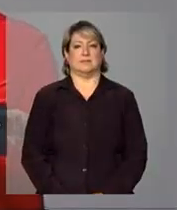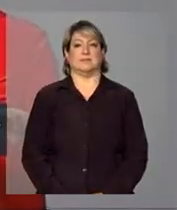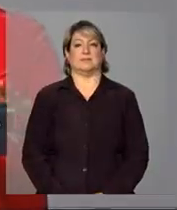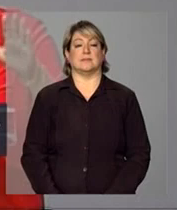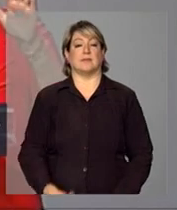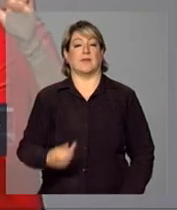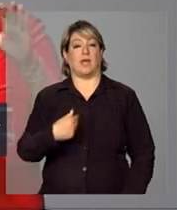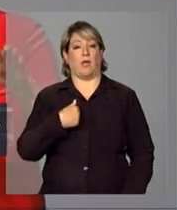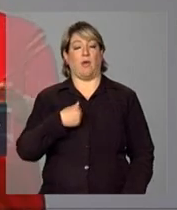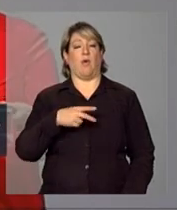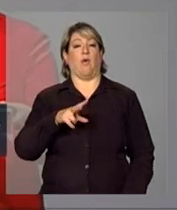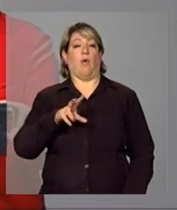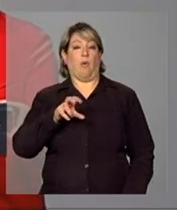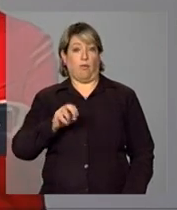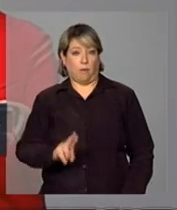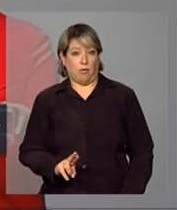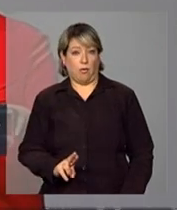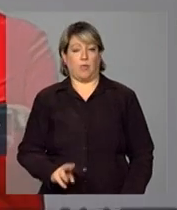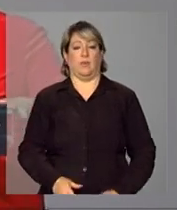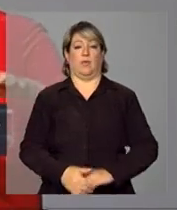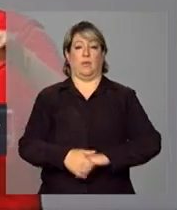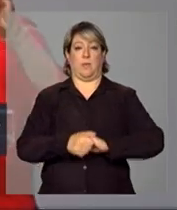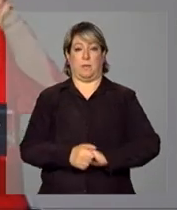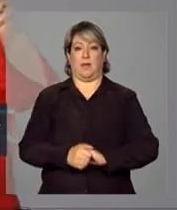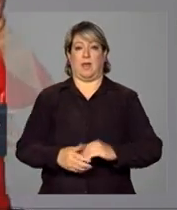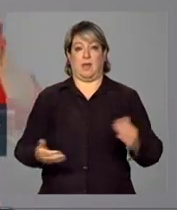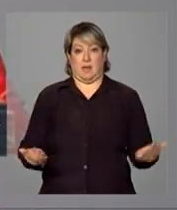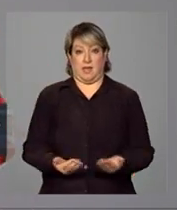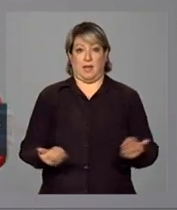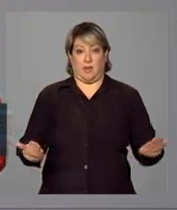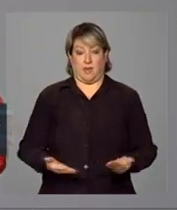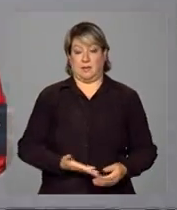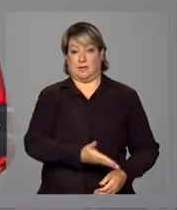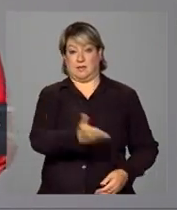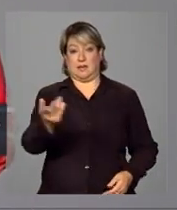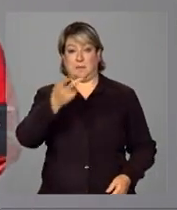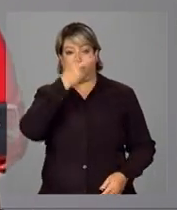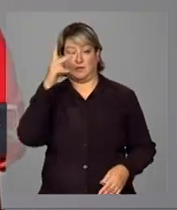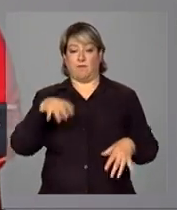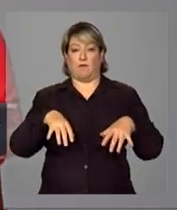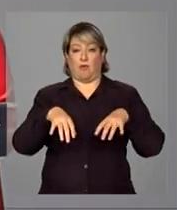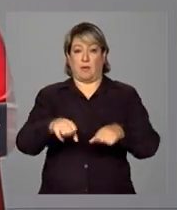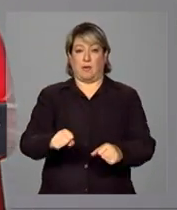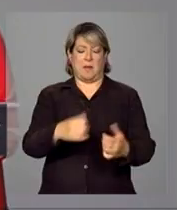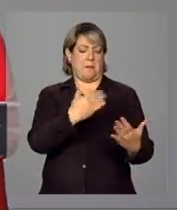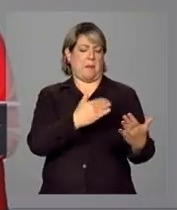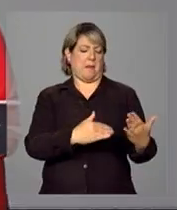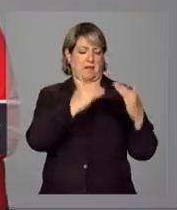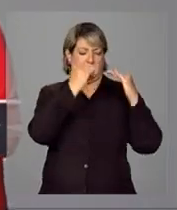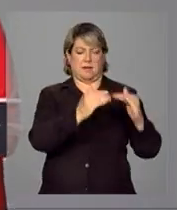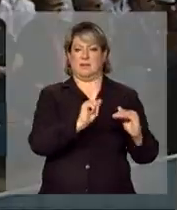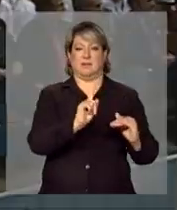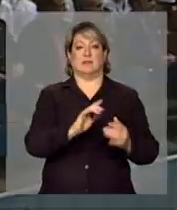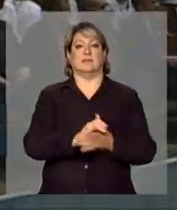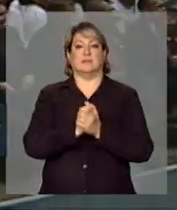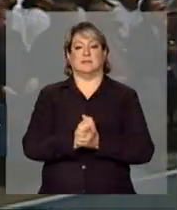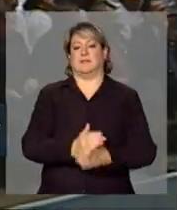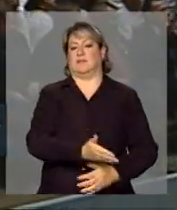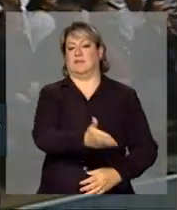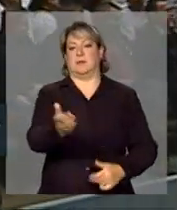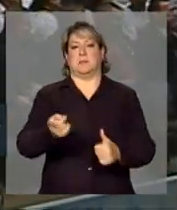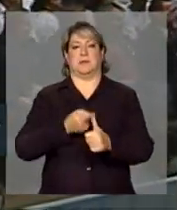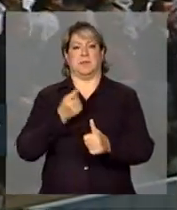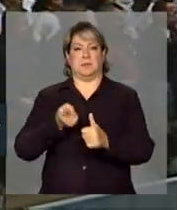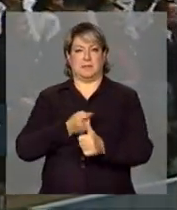Vou quebrar o protocolo e cumprimentar aqui os formandos e as formandas do Pronatec,